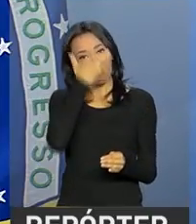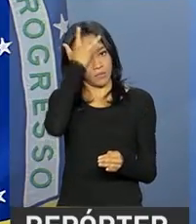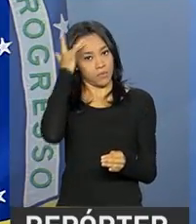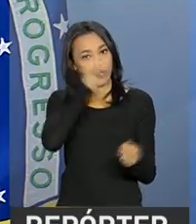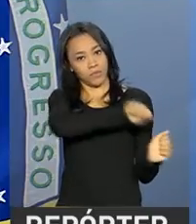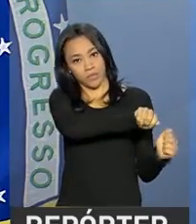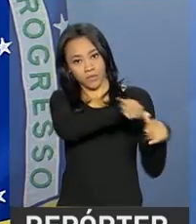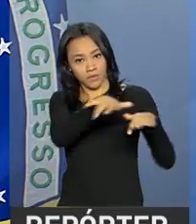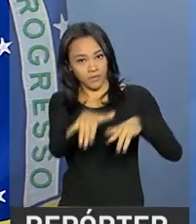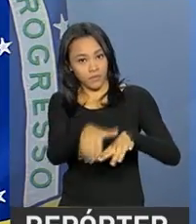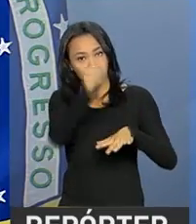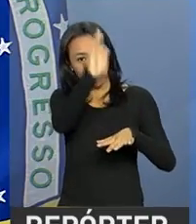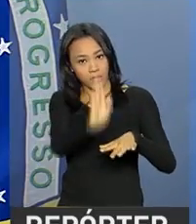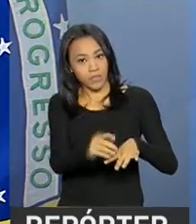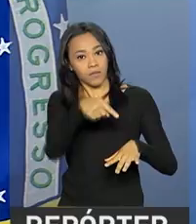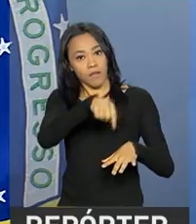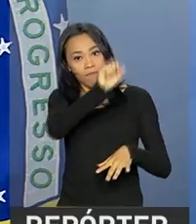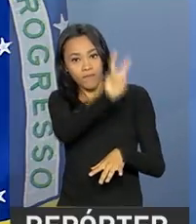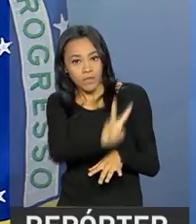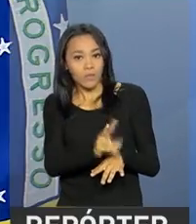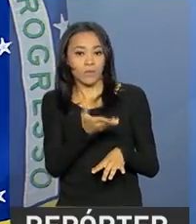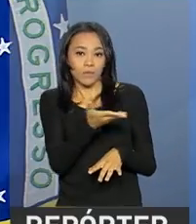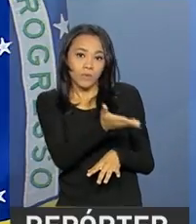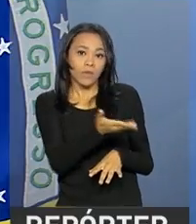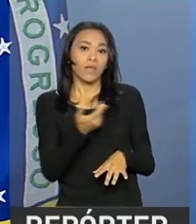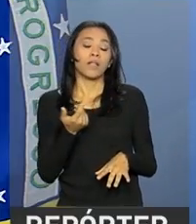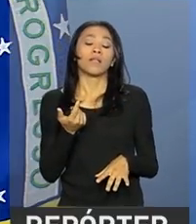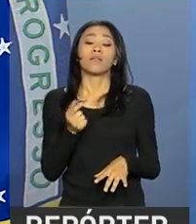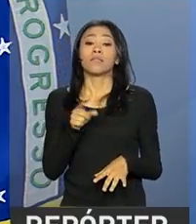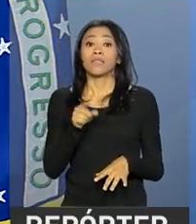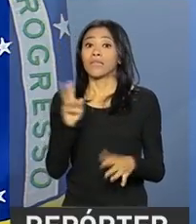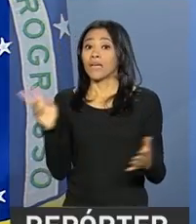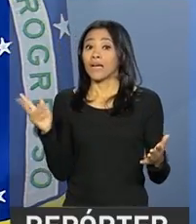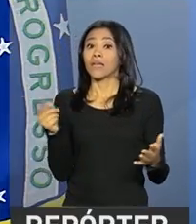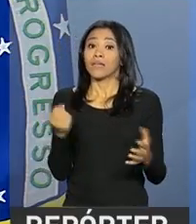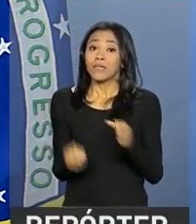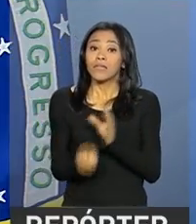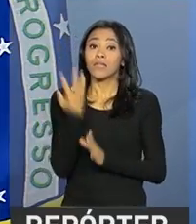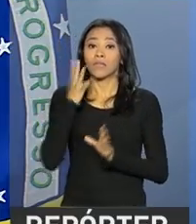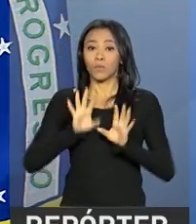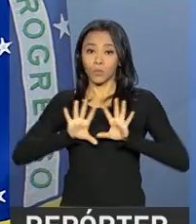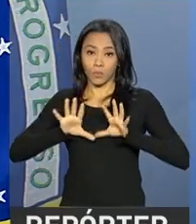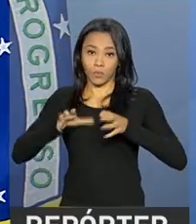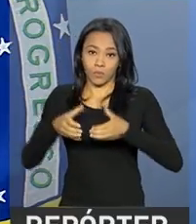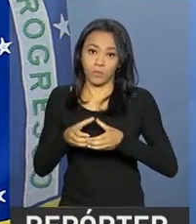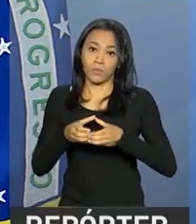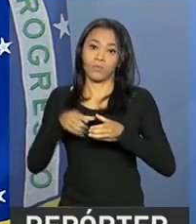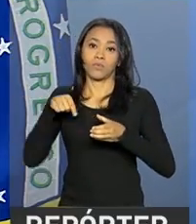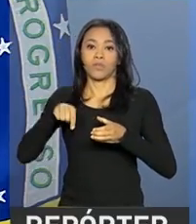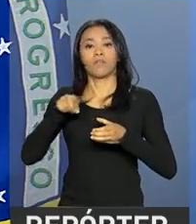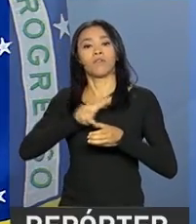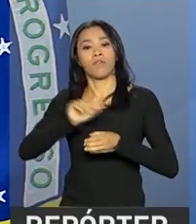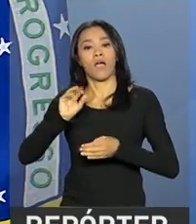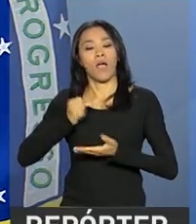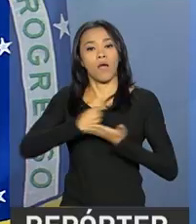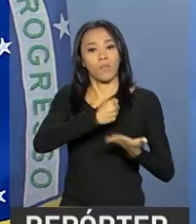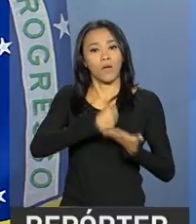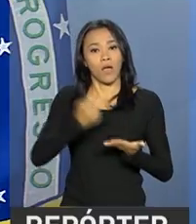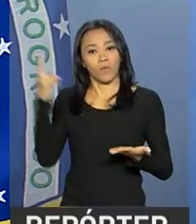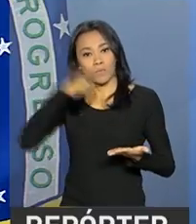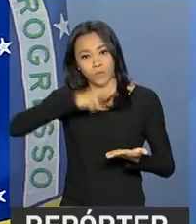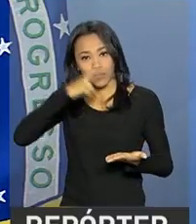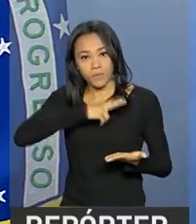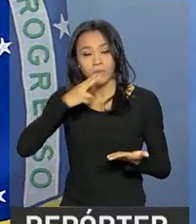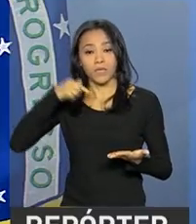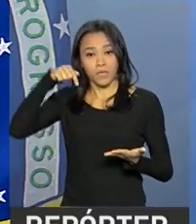pessoas em situação de vulnerabilidade e criando o comitê de assistência emergencial das